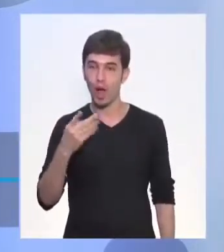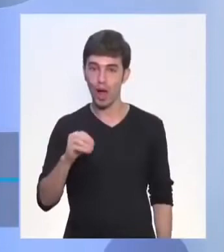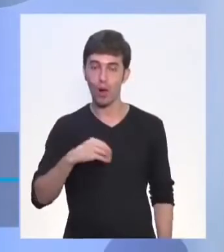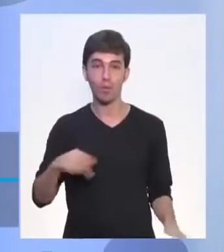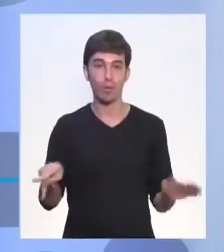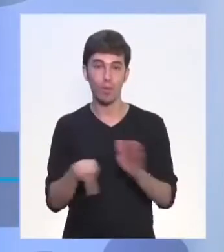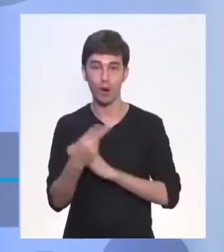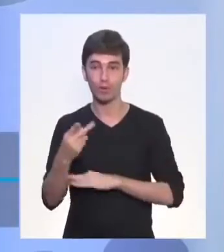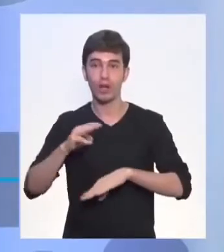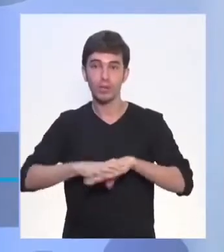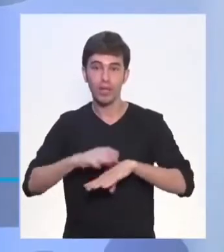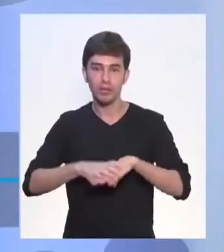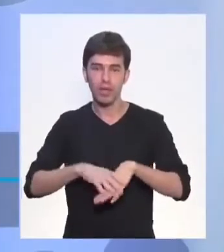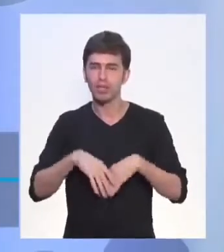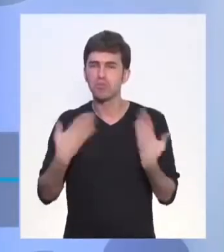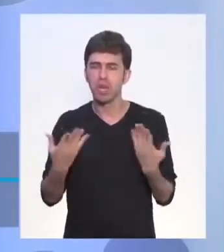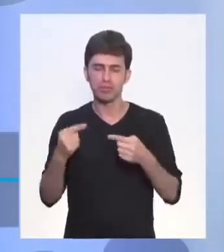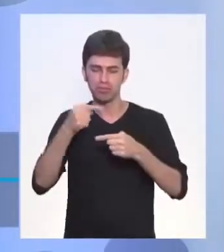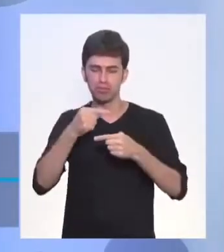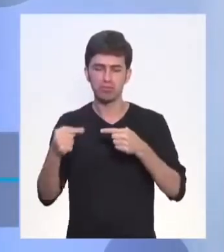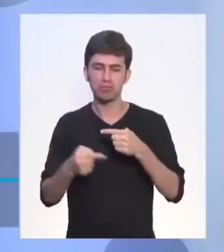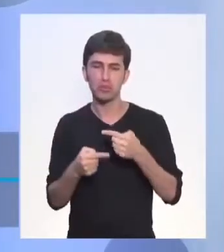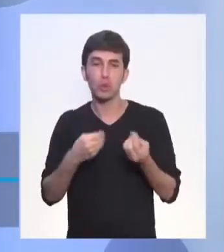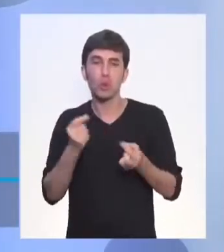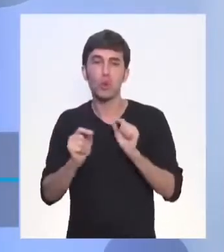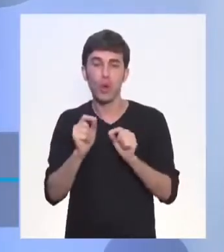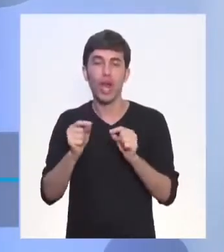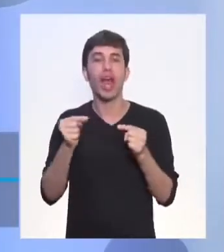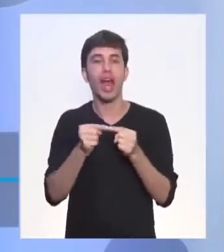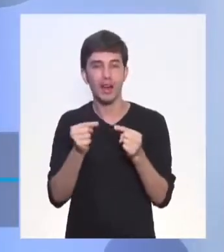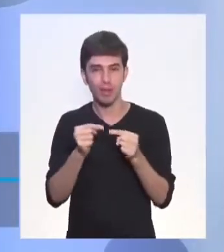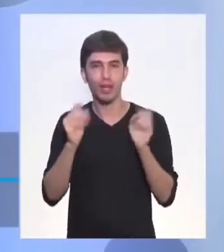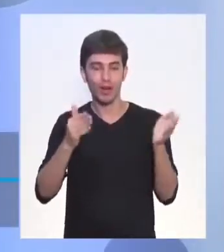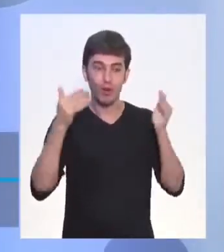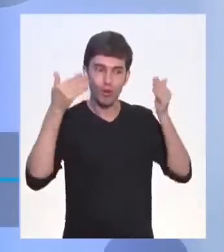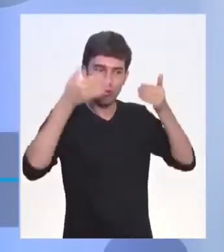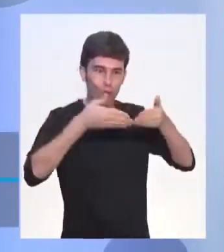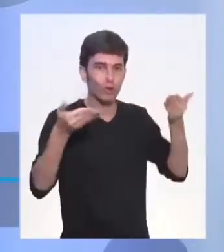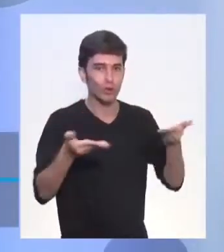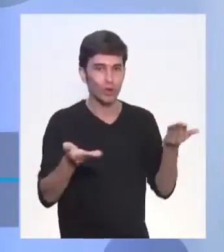é? Seria alguma razão matemática? Sim. Que é o foco da nossa